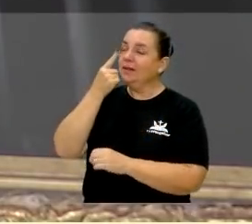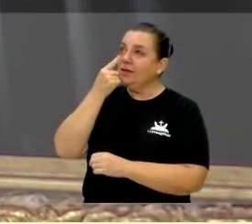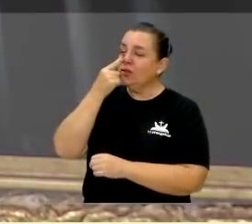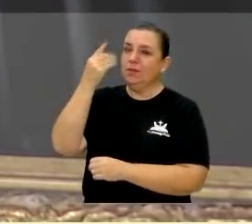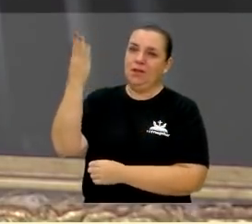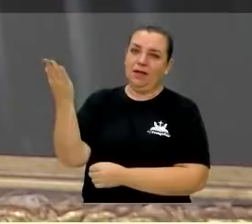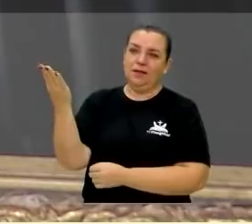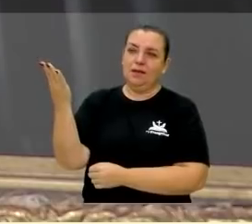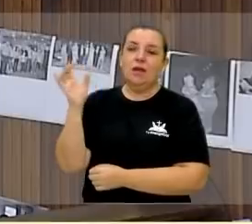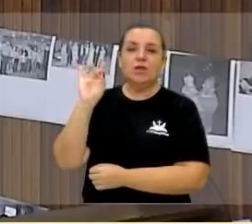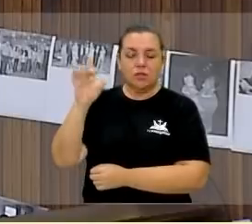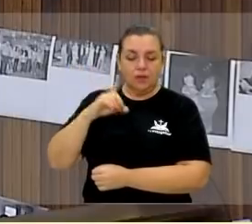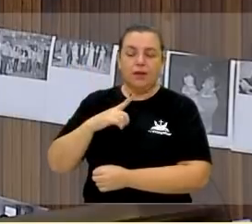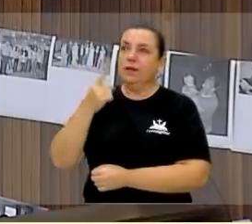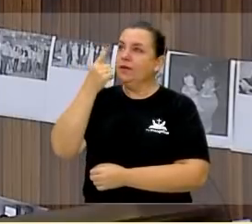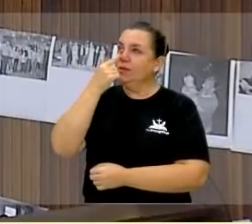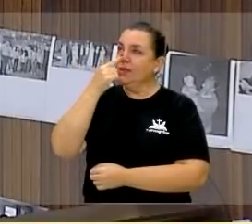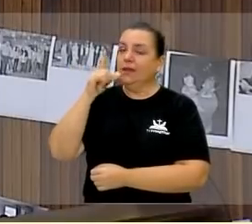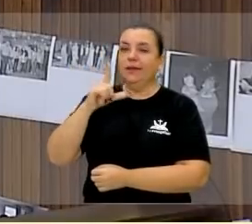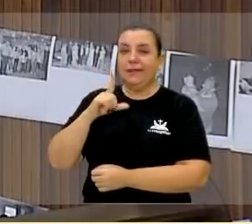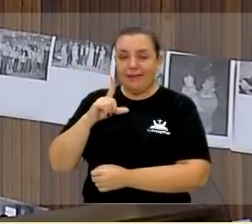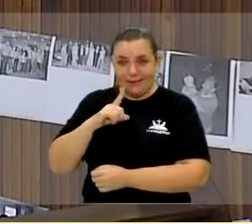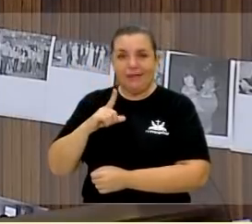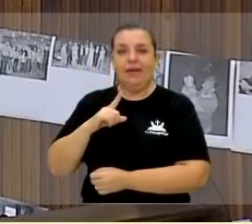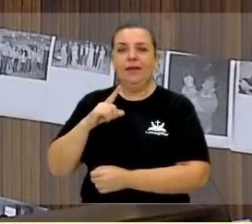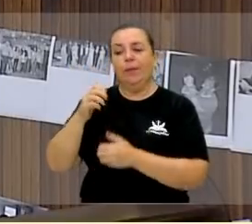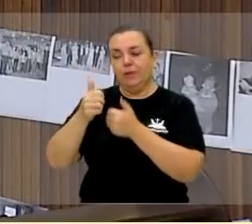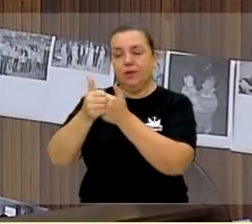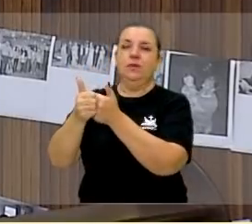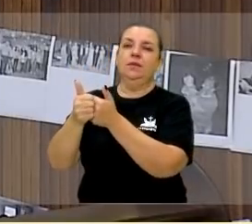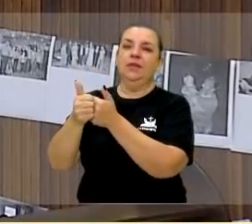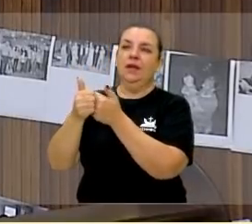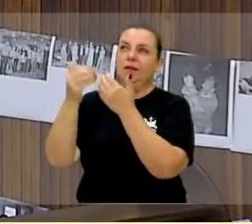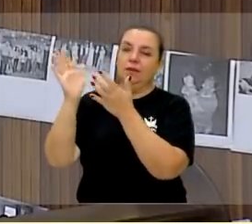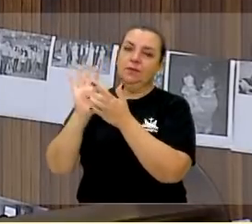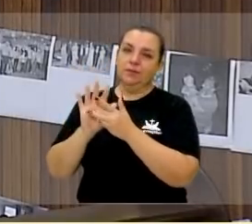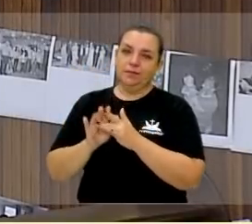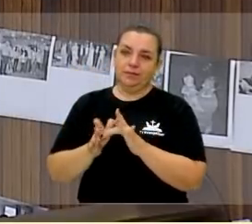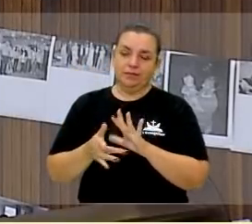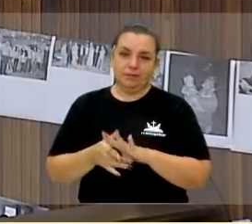tem intimidade quem tem proximidade.